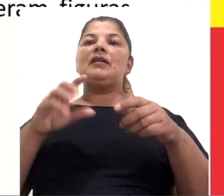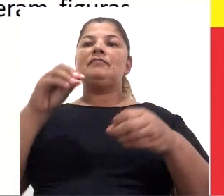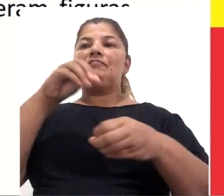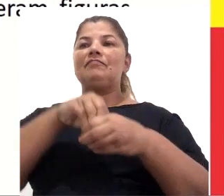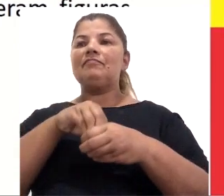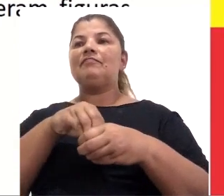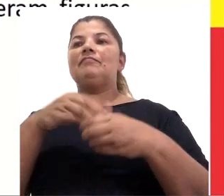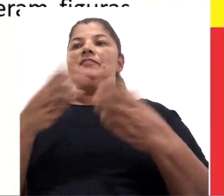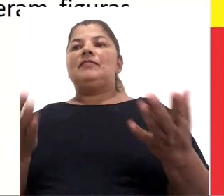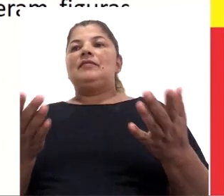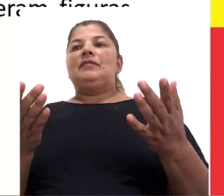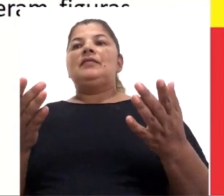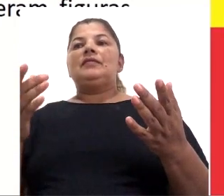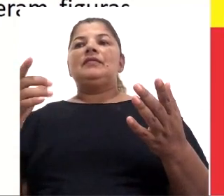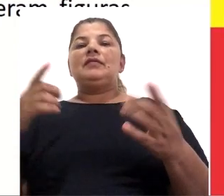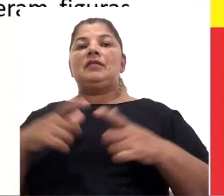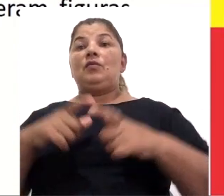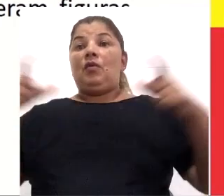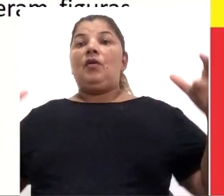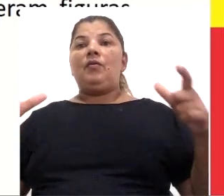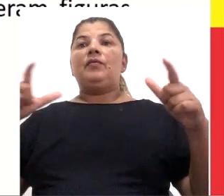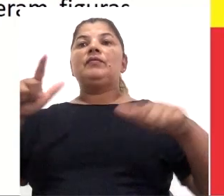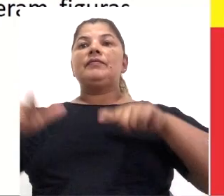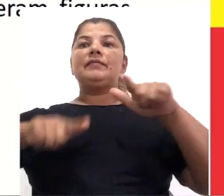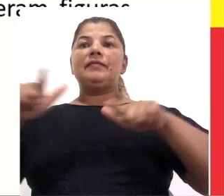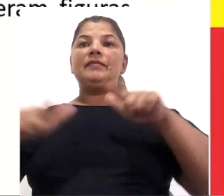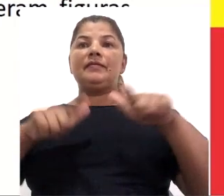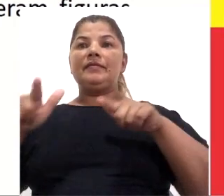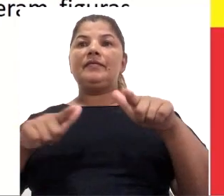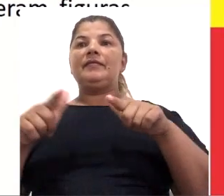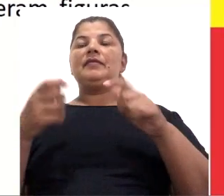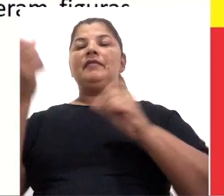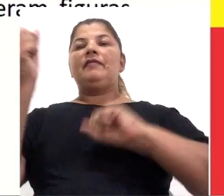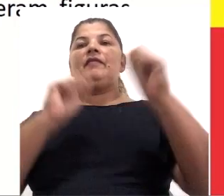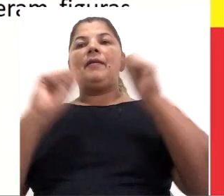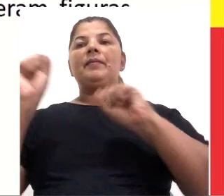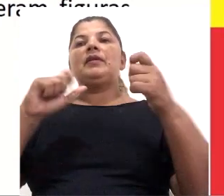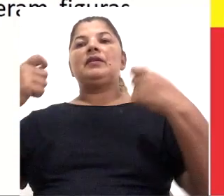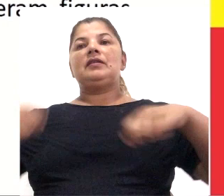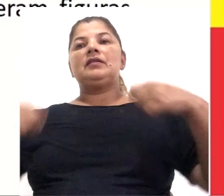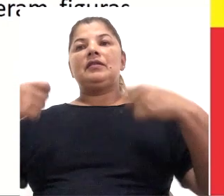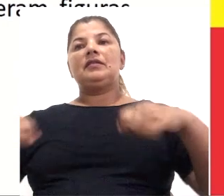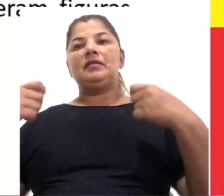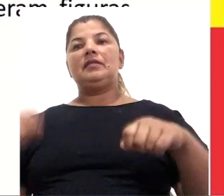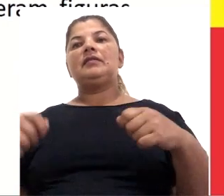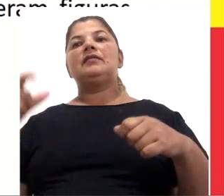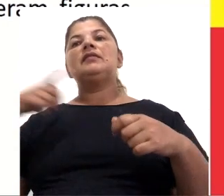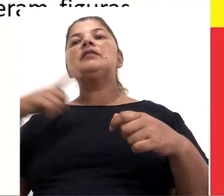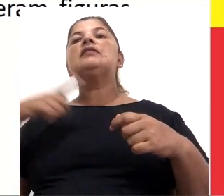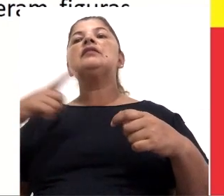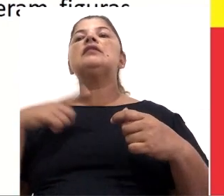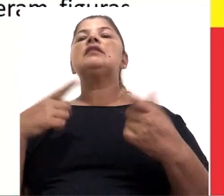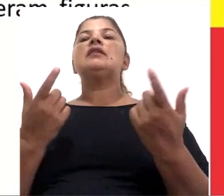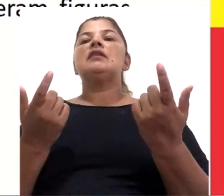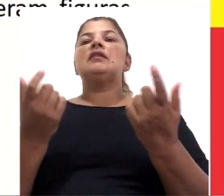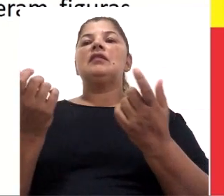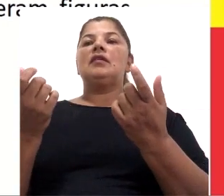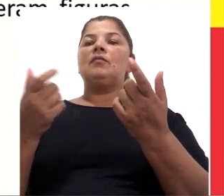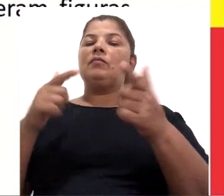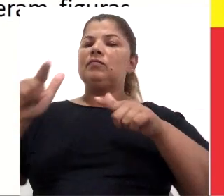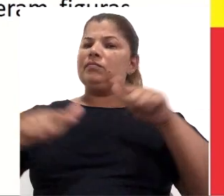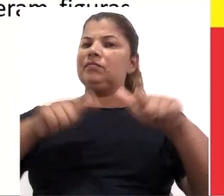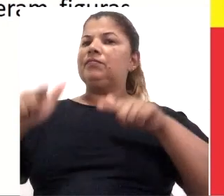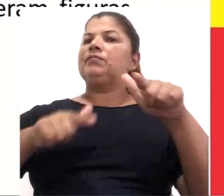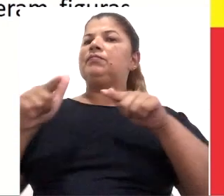tá? Que com ampla quantidade de trabalhadores, né, as fábricas necessitavam de mão de obra capaz,